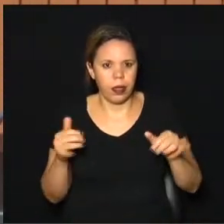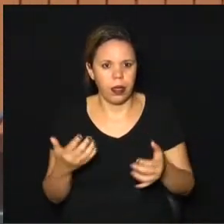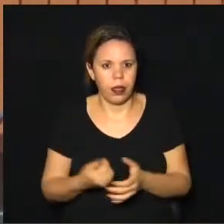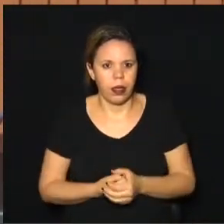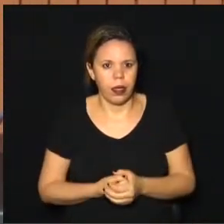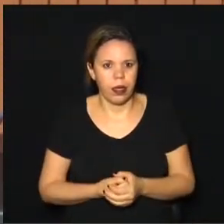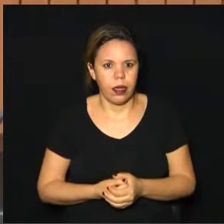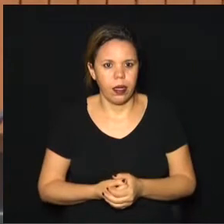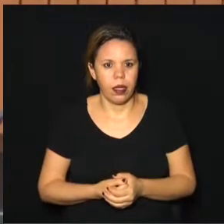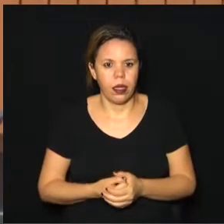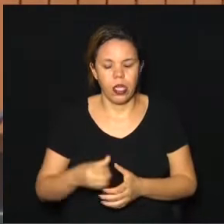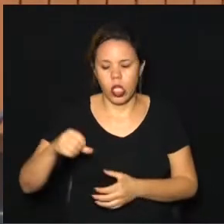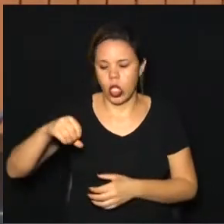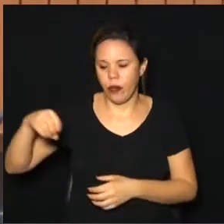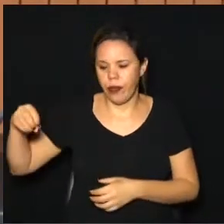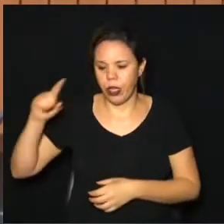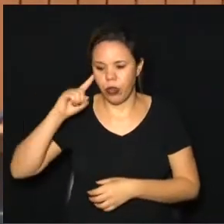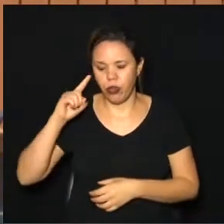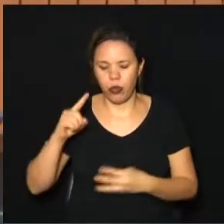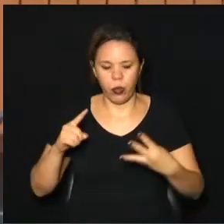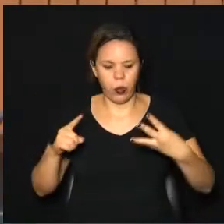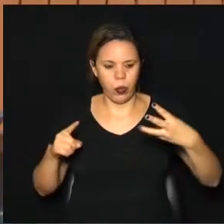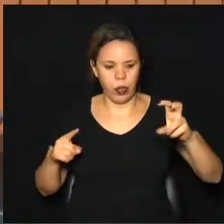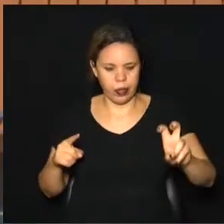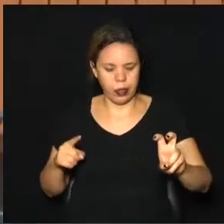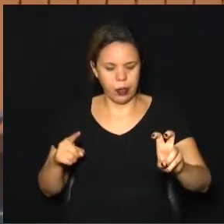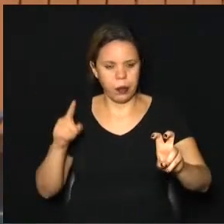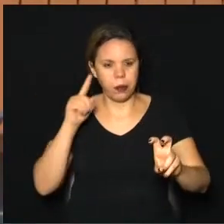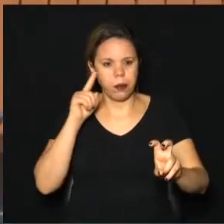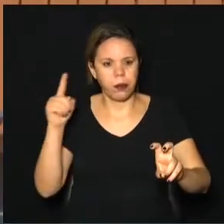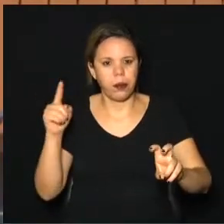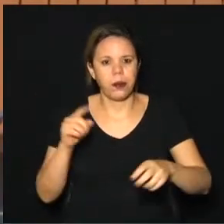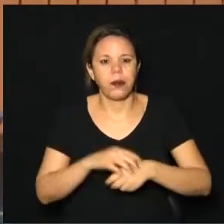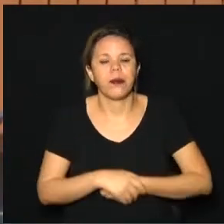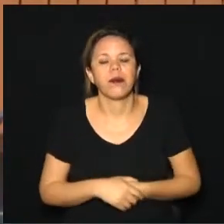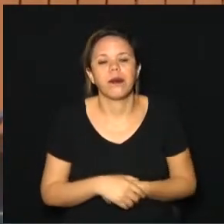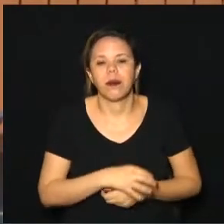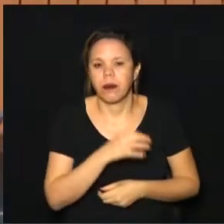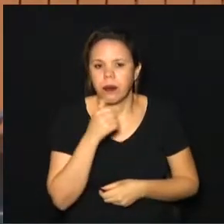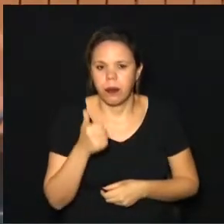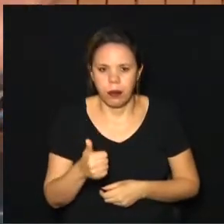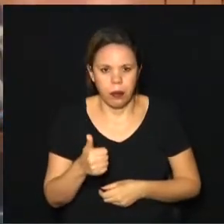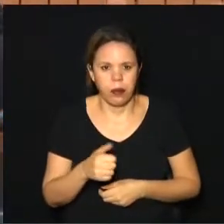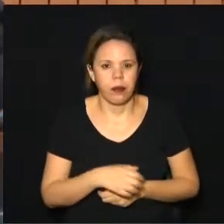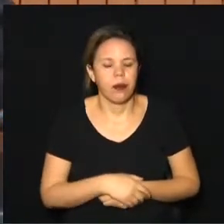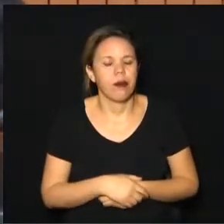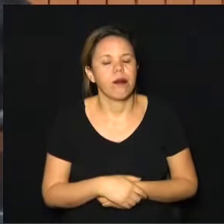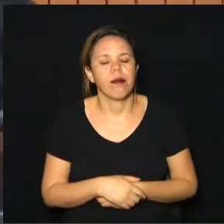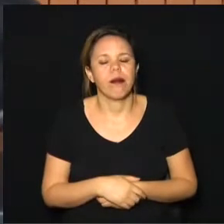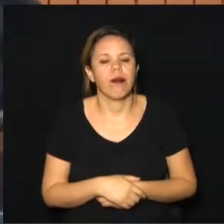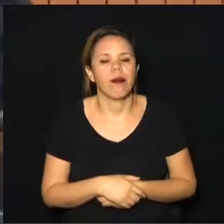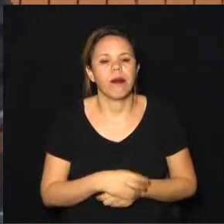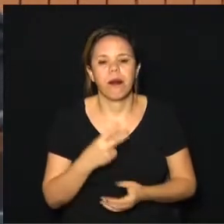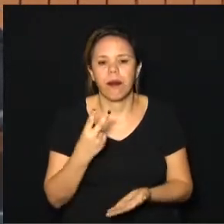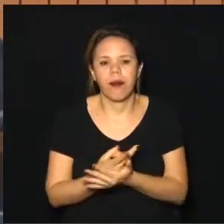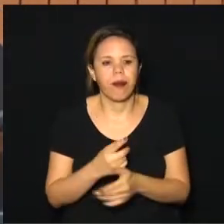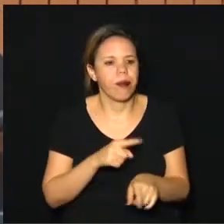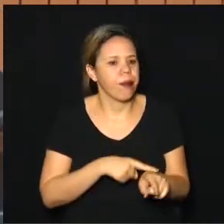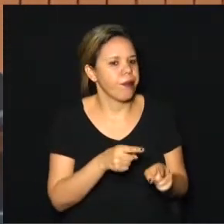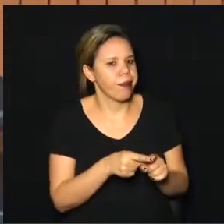de 90 para 45 dias. Joia. Nesse mesmo